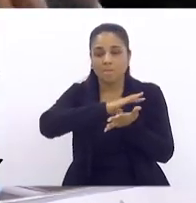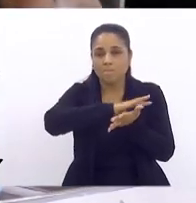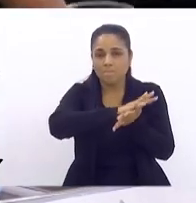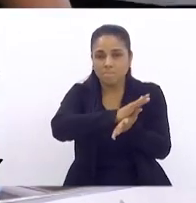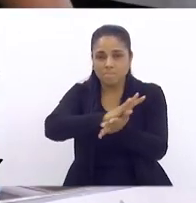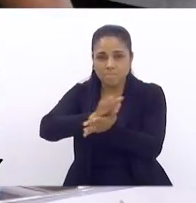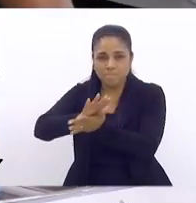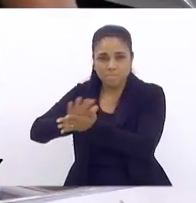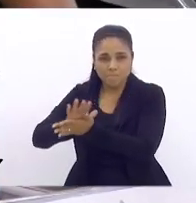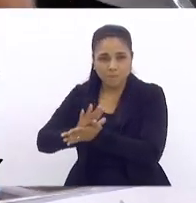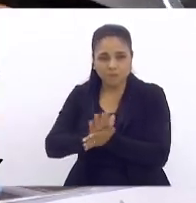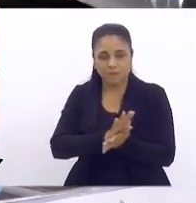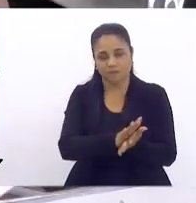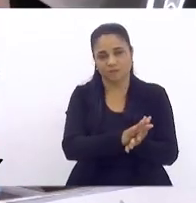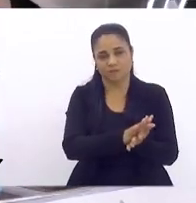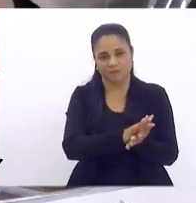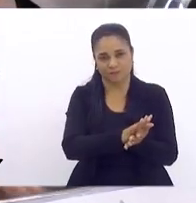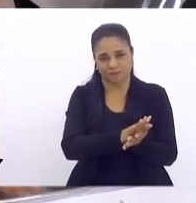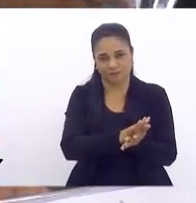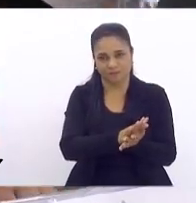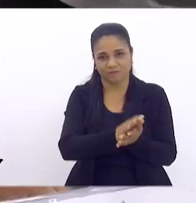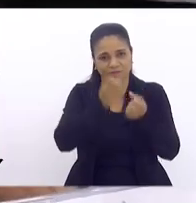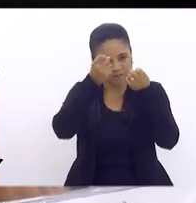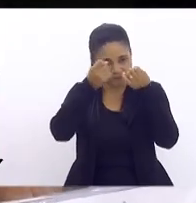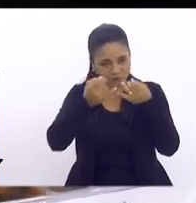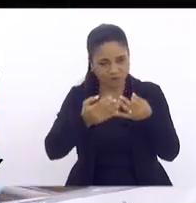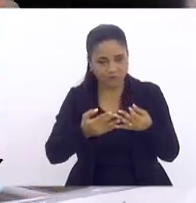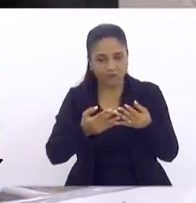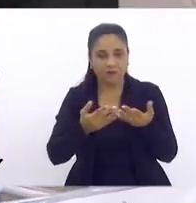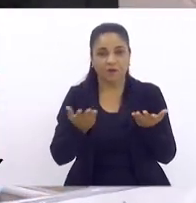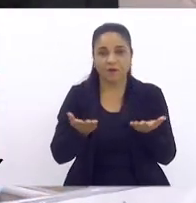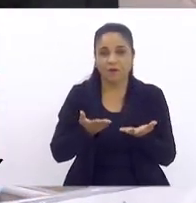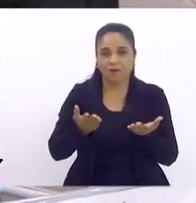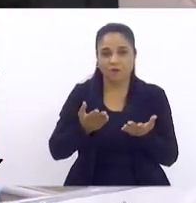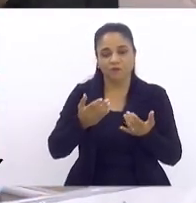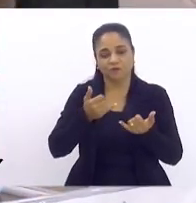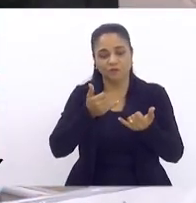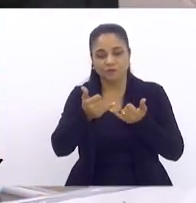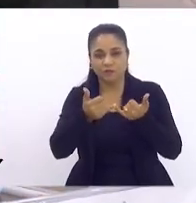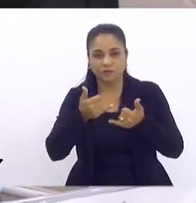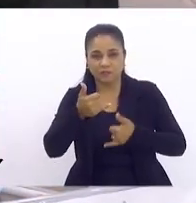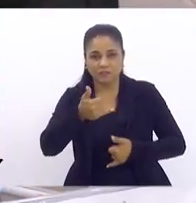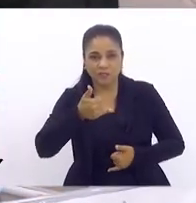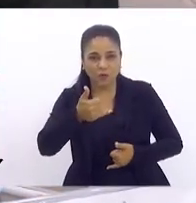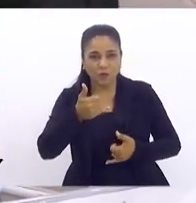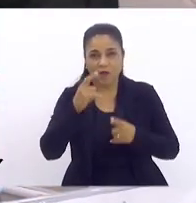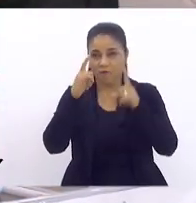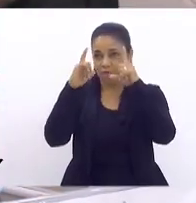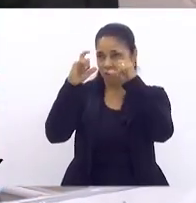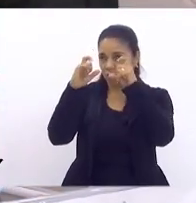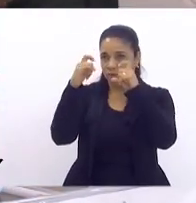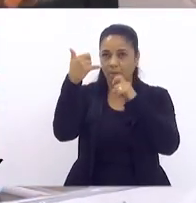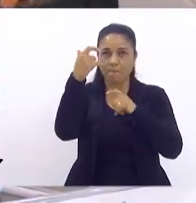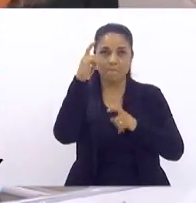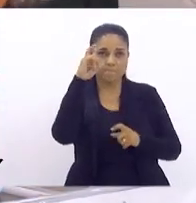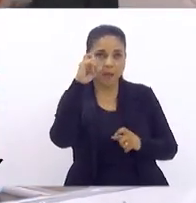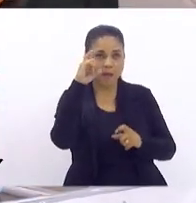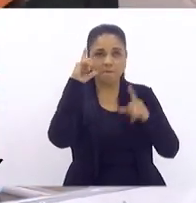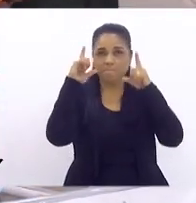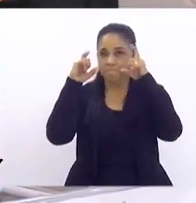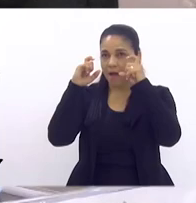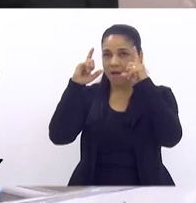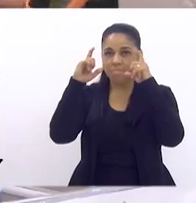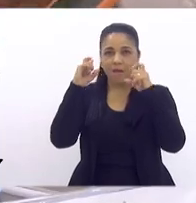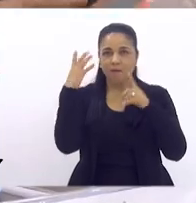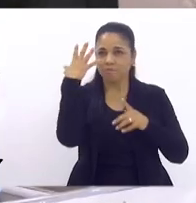telemático então assim nesse hoje o celular no possibilita tirar fotos de nós mesmos artísticas bonitas